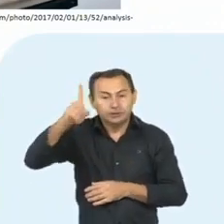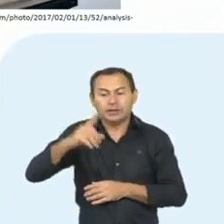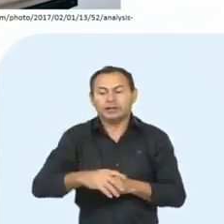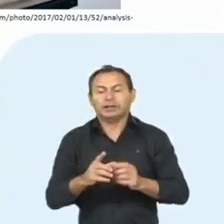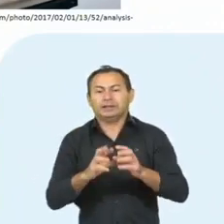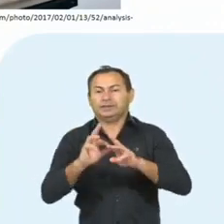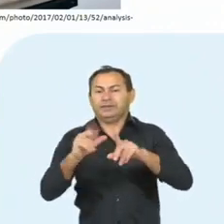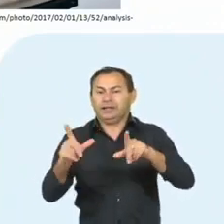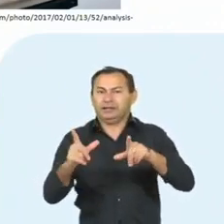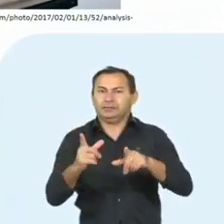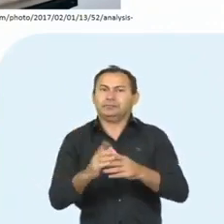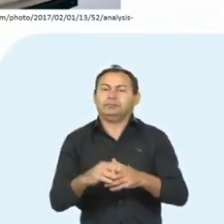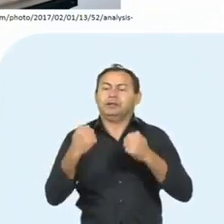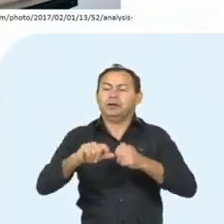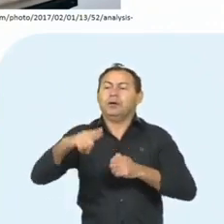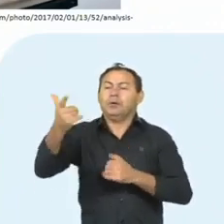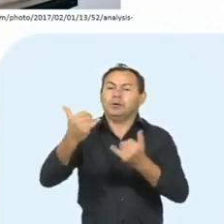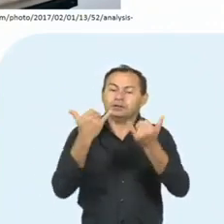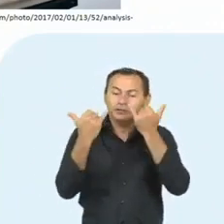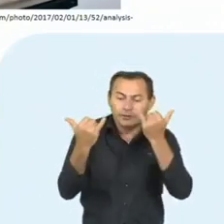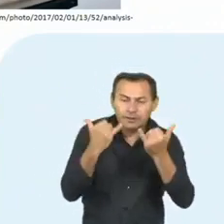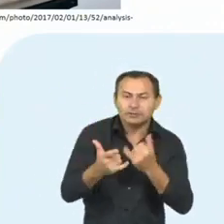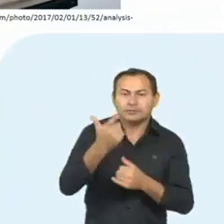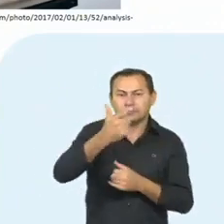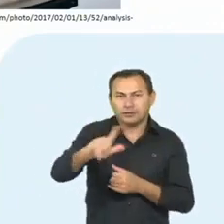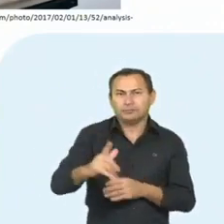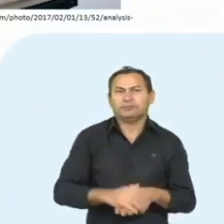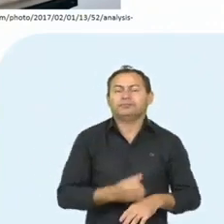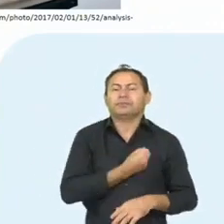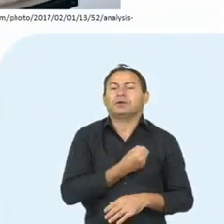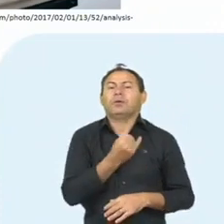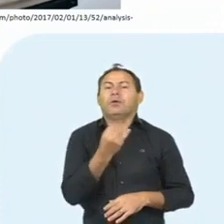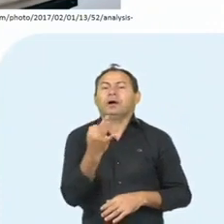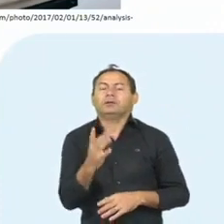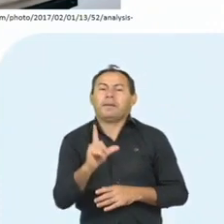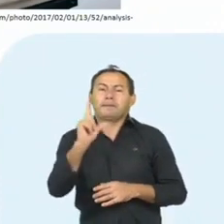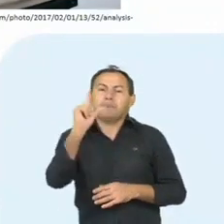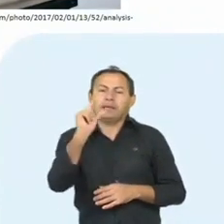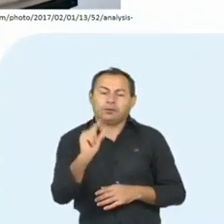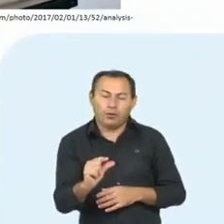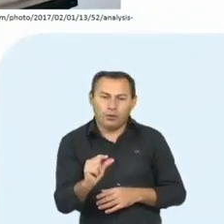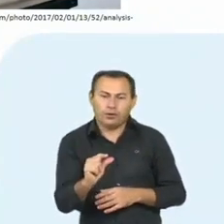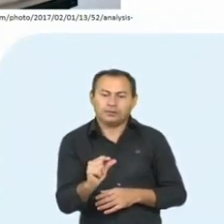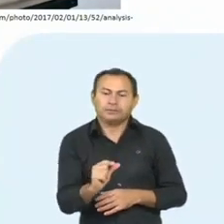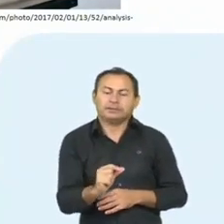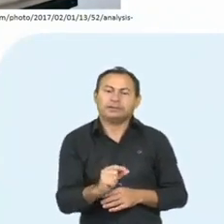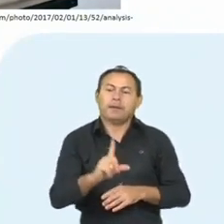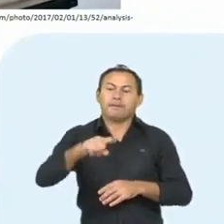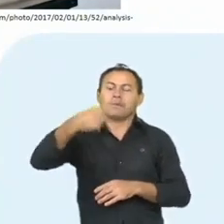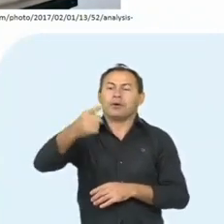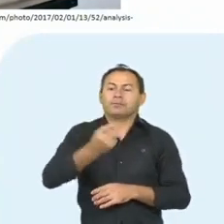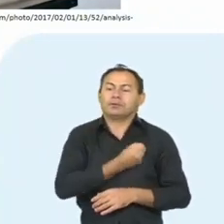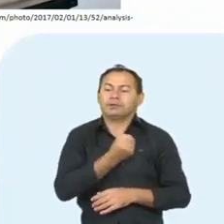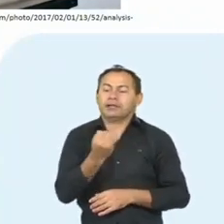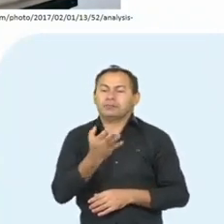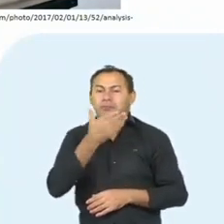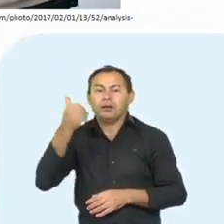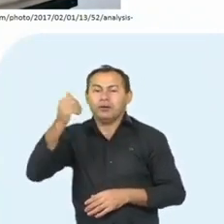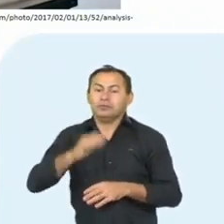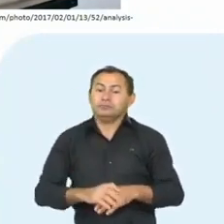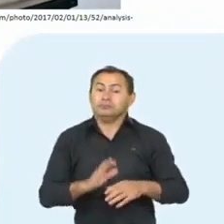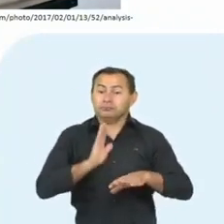influenciar a prevalência. Eu preciso de uma outra medida. Quanto menor essa prevalência na próxima medida, melhor.